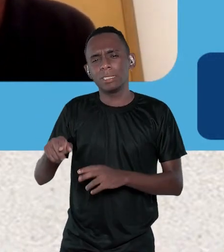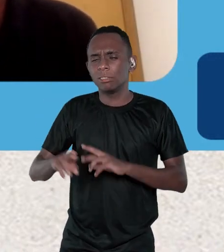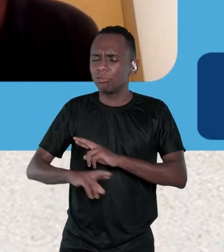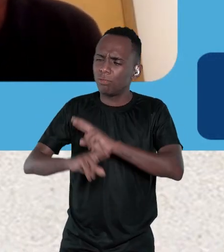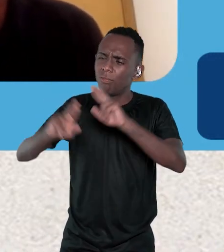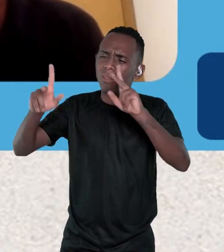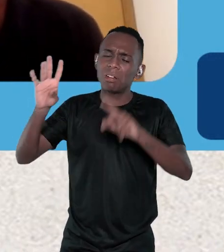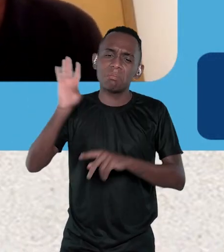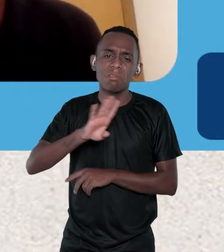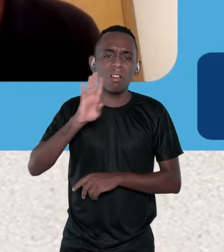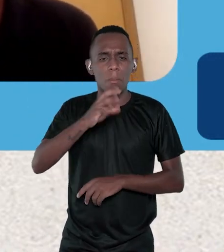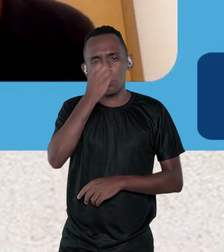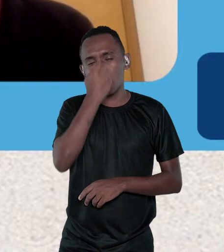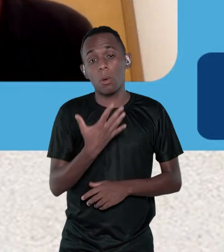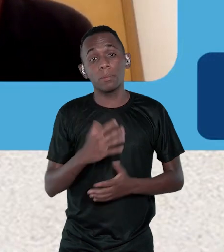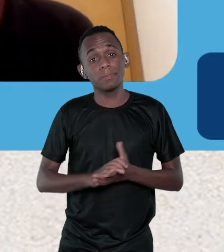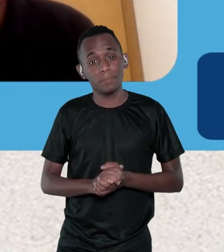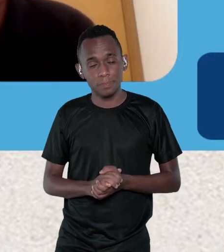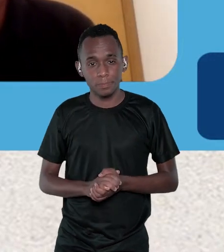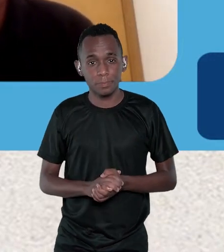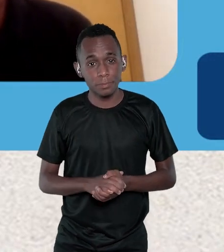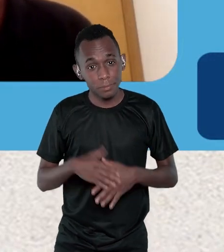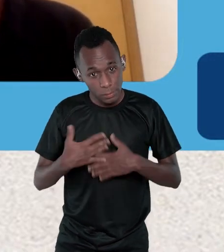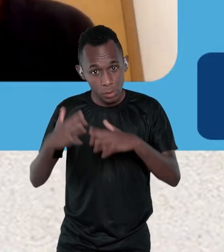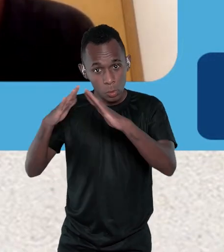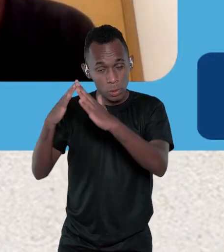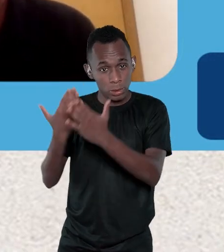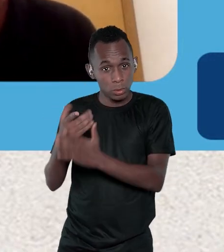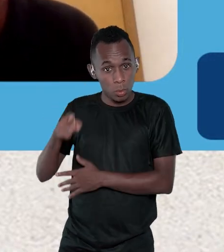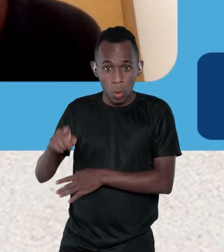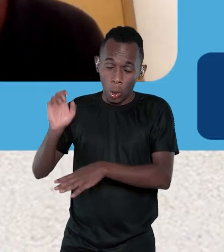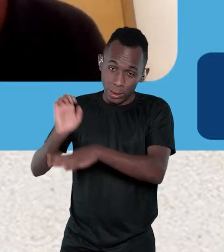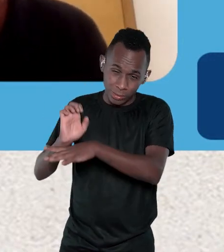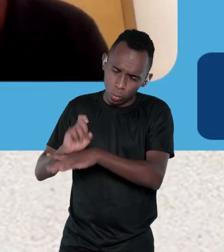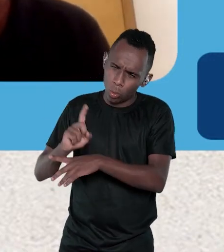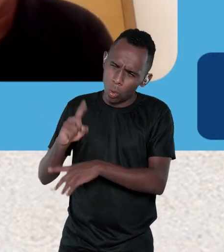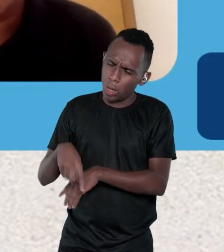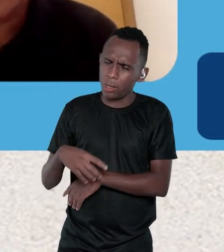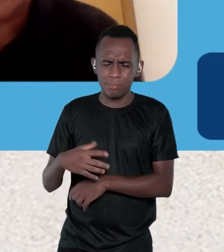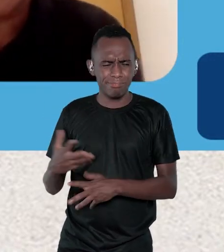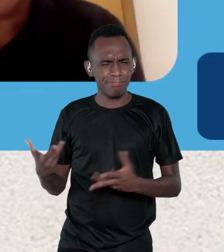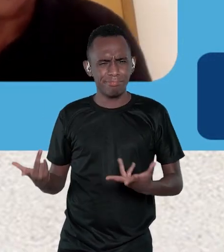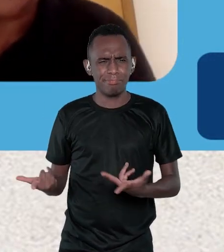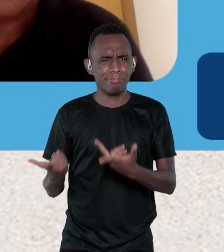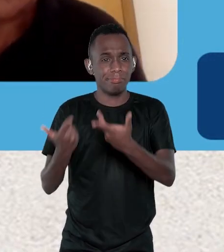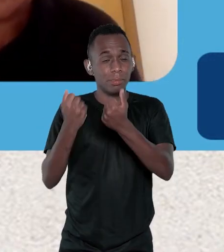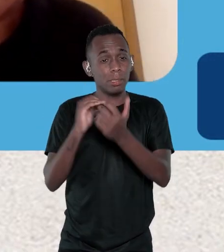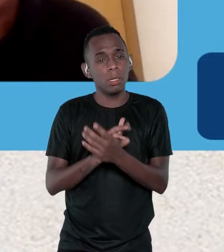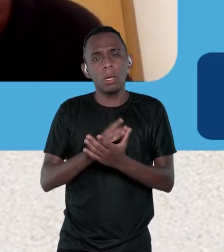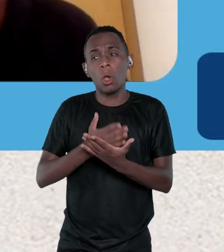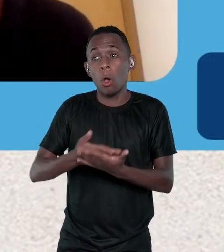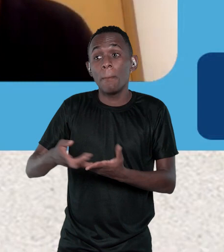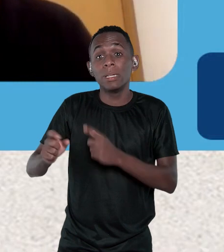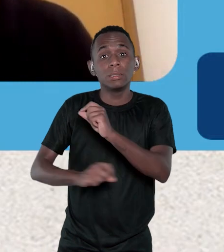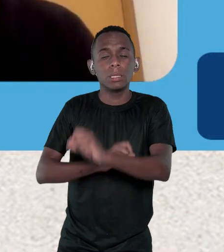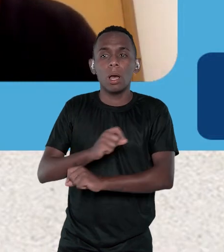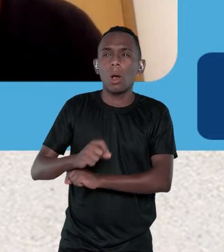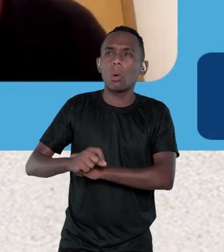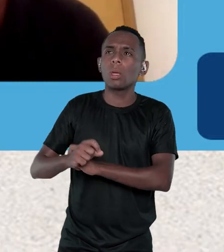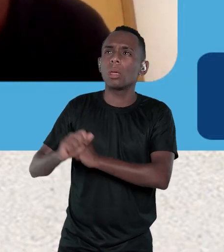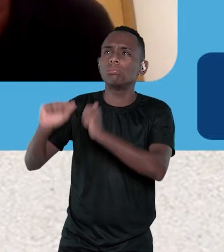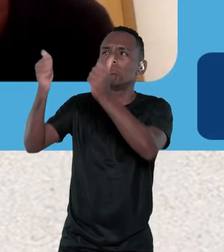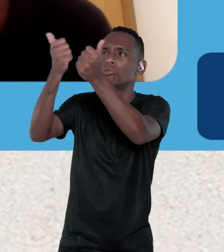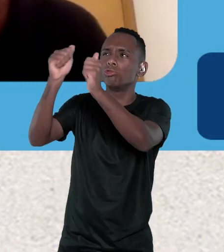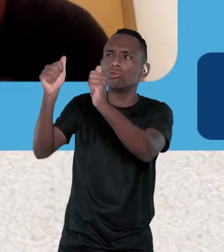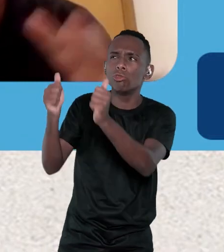Esse aprendizado, né? Era muito legal. E o estadual era um show, né?